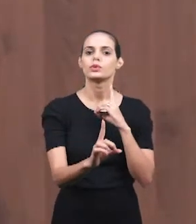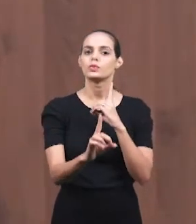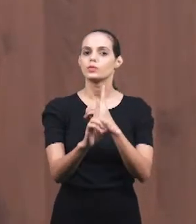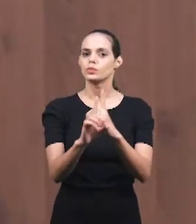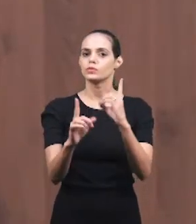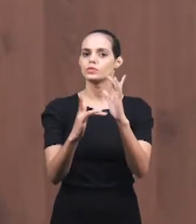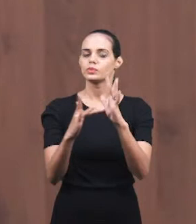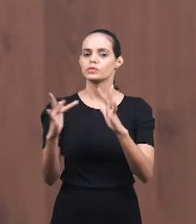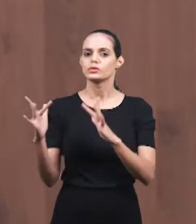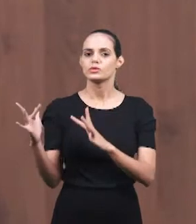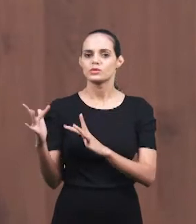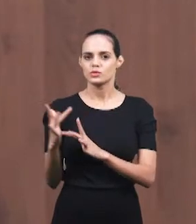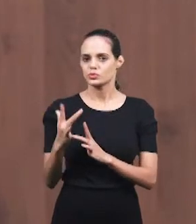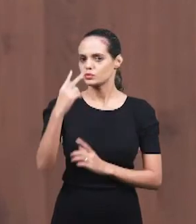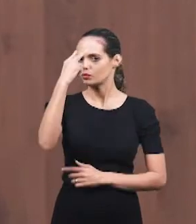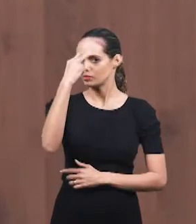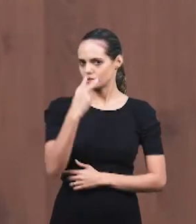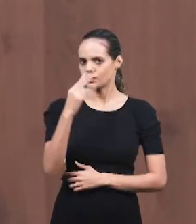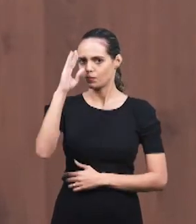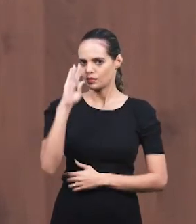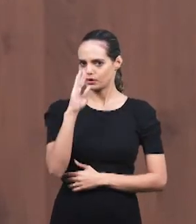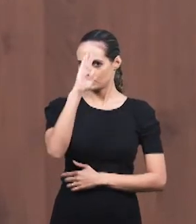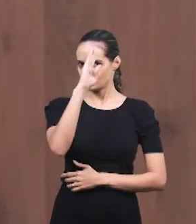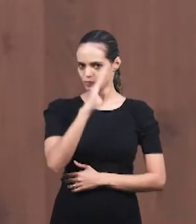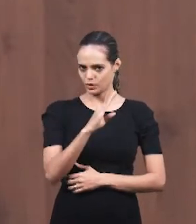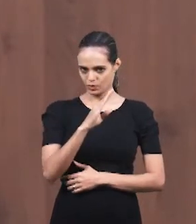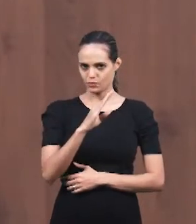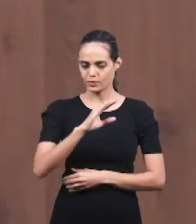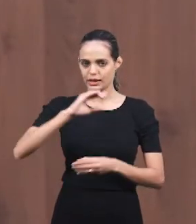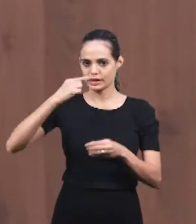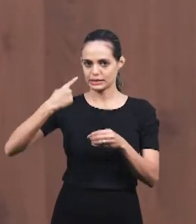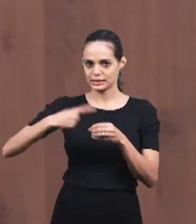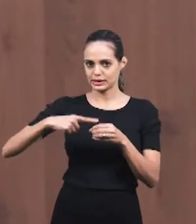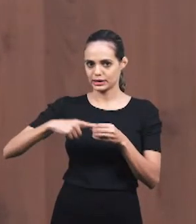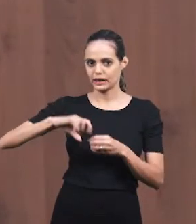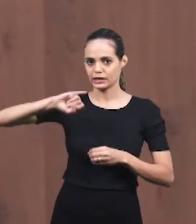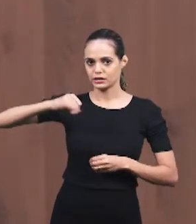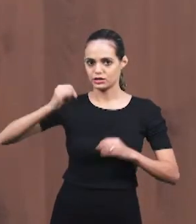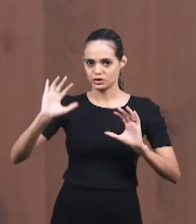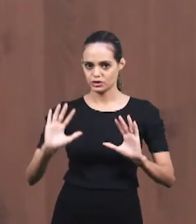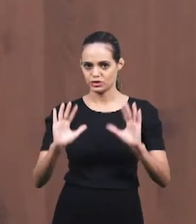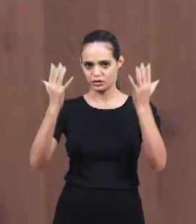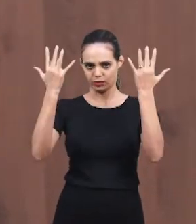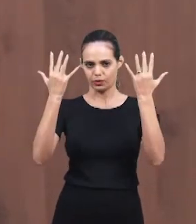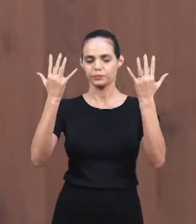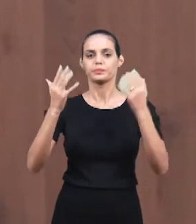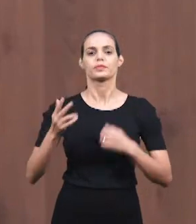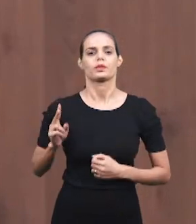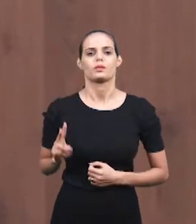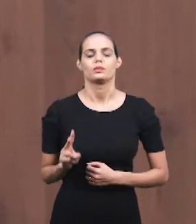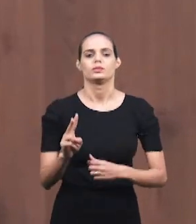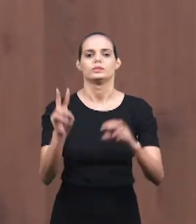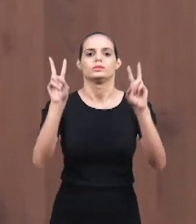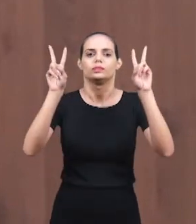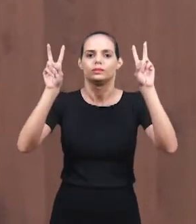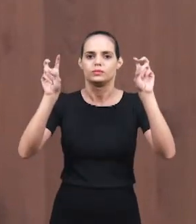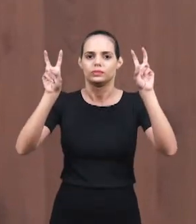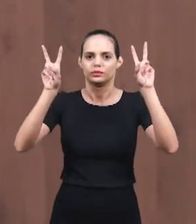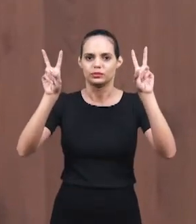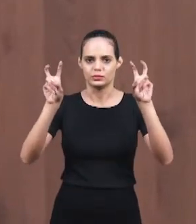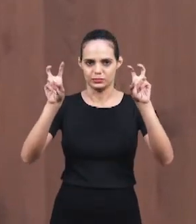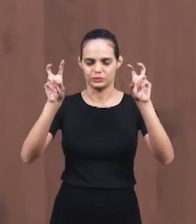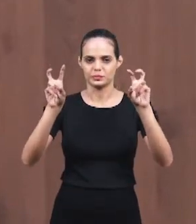Senhor Jesus com o cego Bartimeu em Jericó. Nós iremos agora dar continuidade a este assunto para hoje